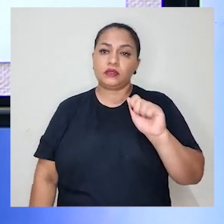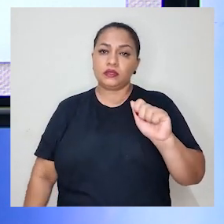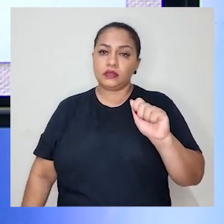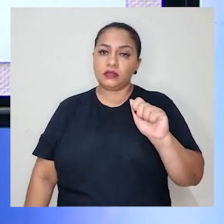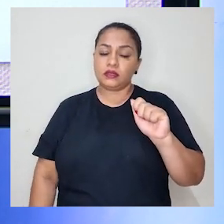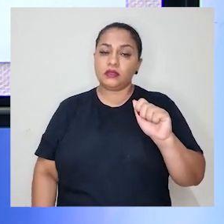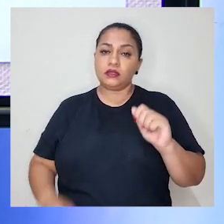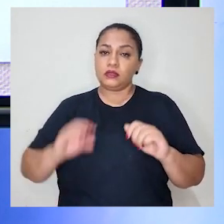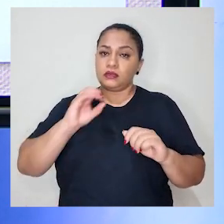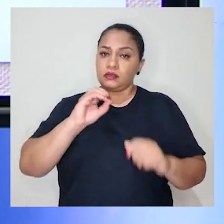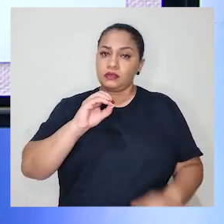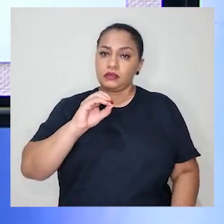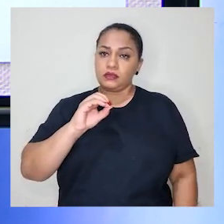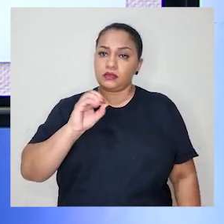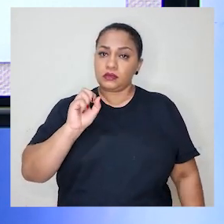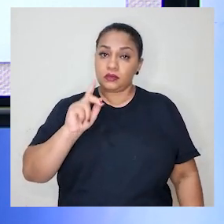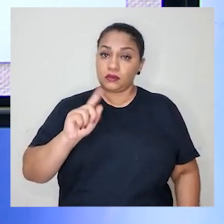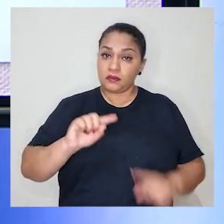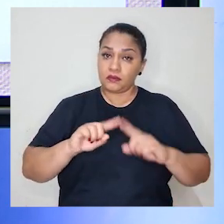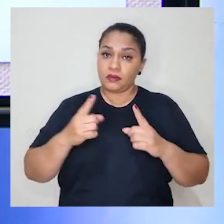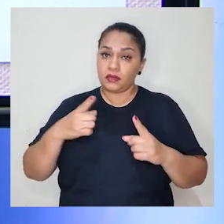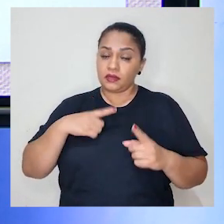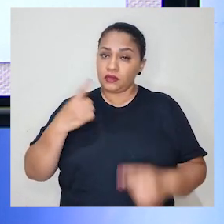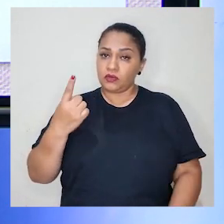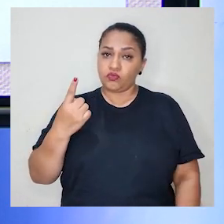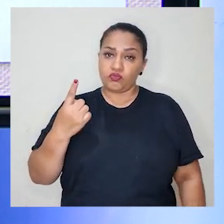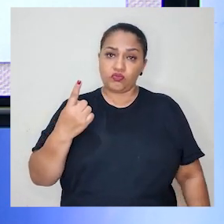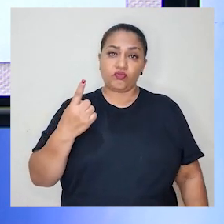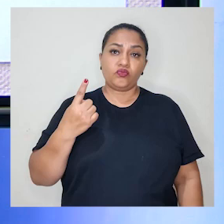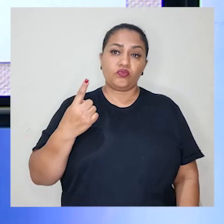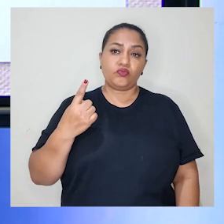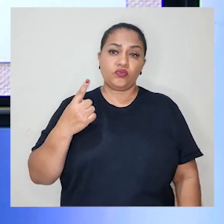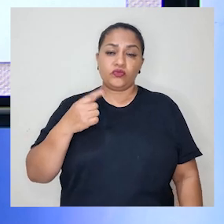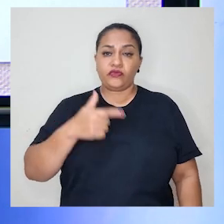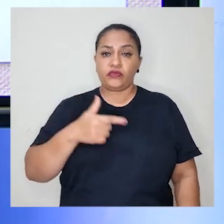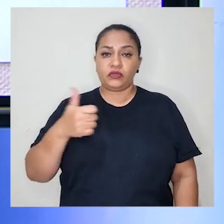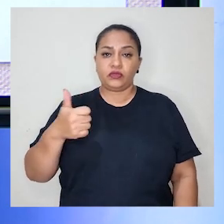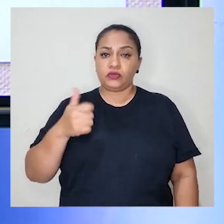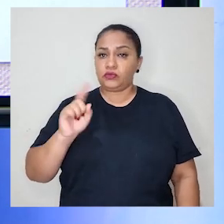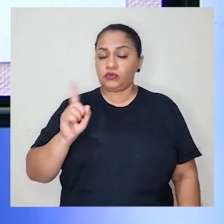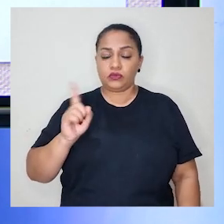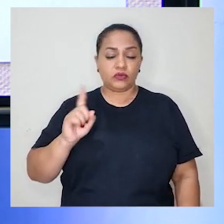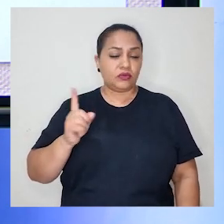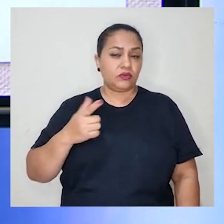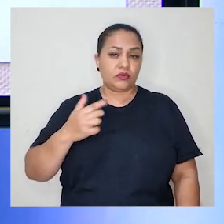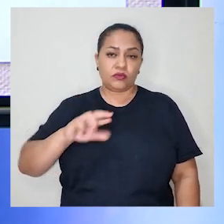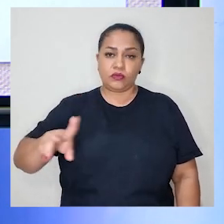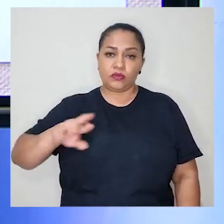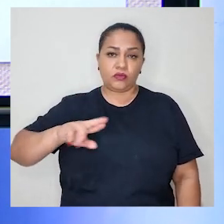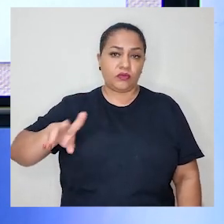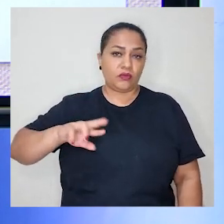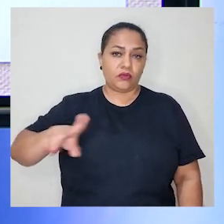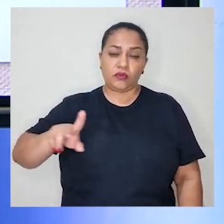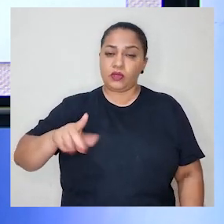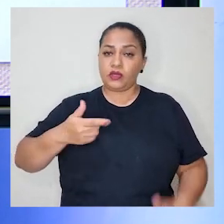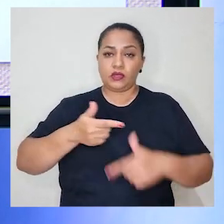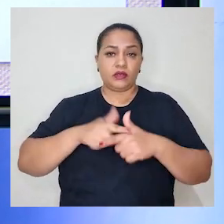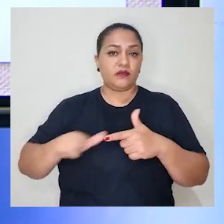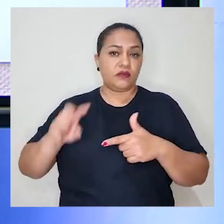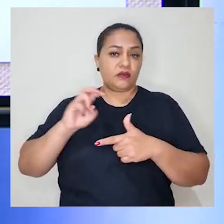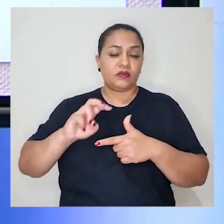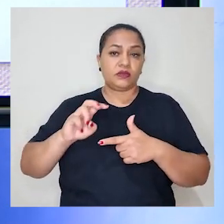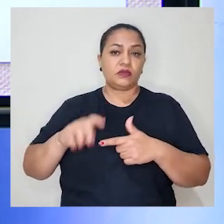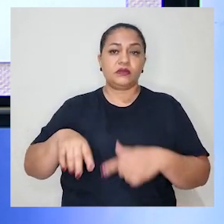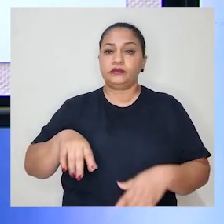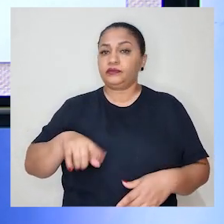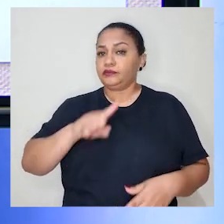aqui termina em 0, beleza. Só que esse aqui termina em 1. 21 não é divisível por 5, então já